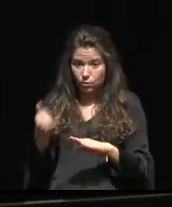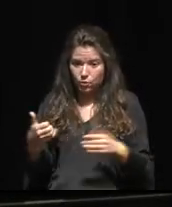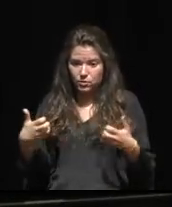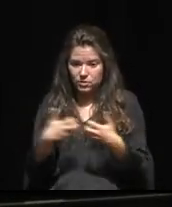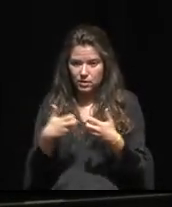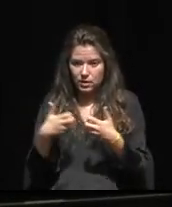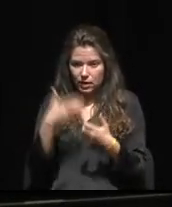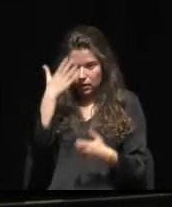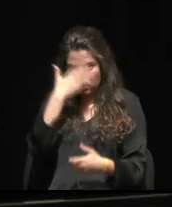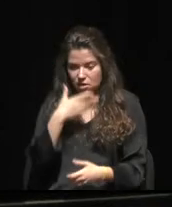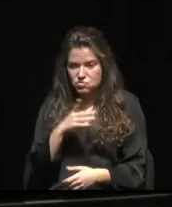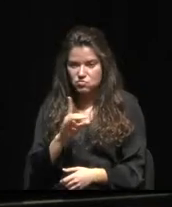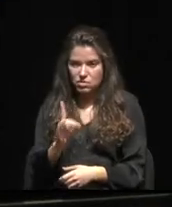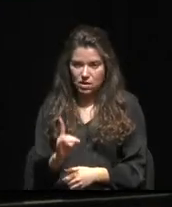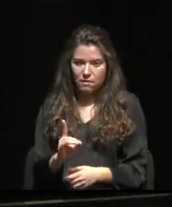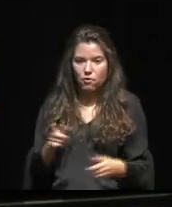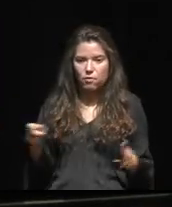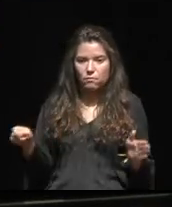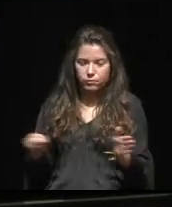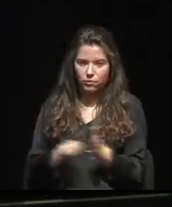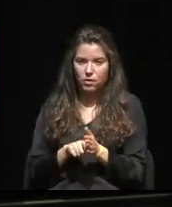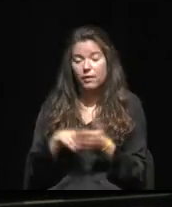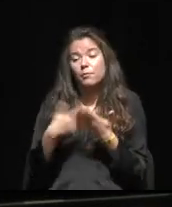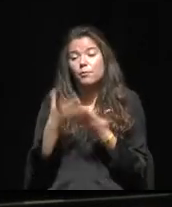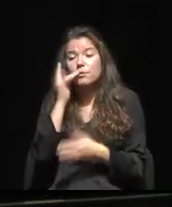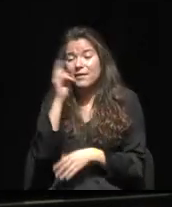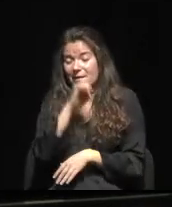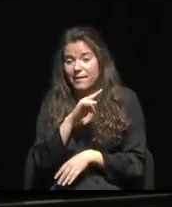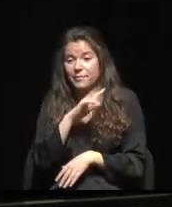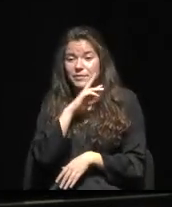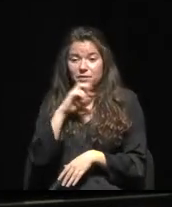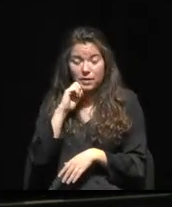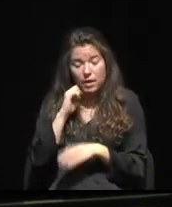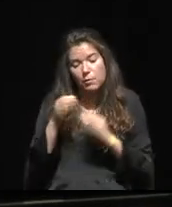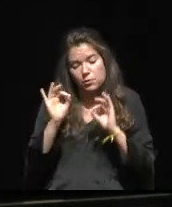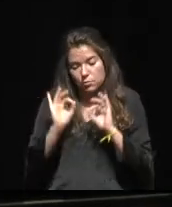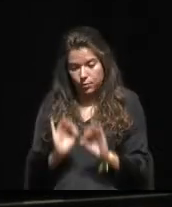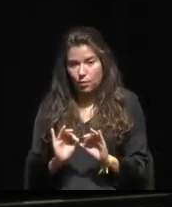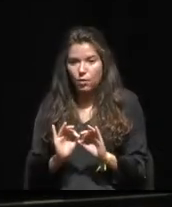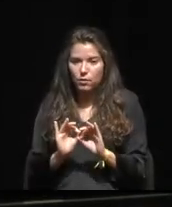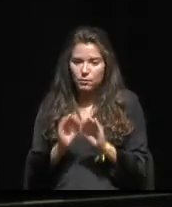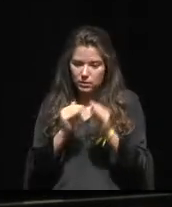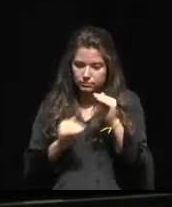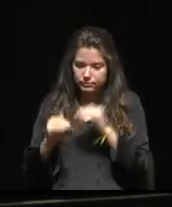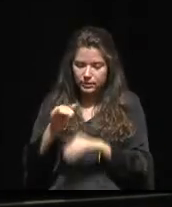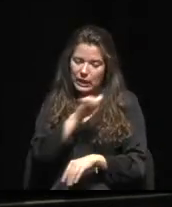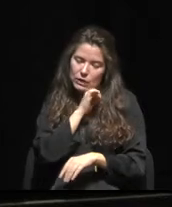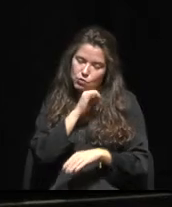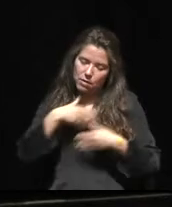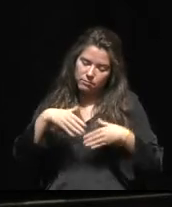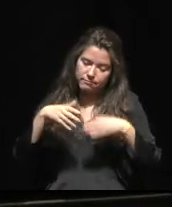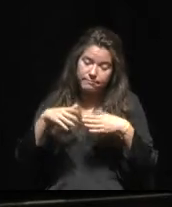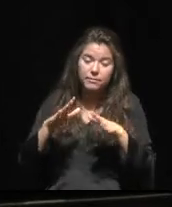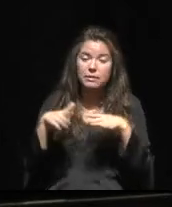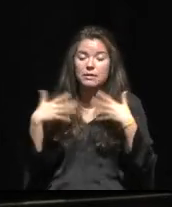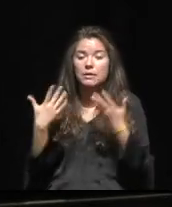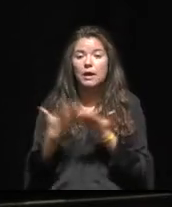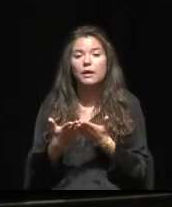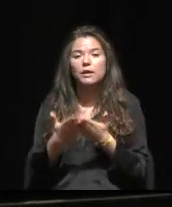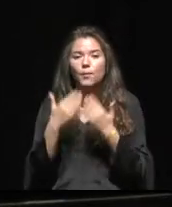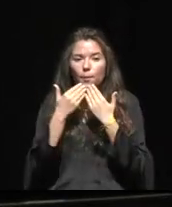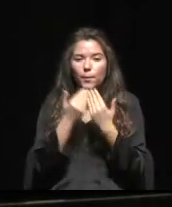guerra dos se dias que foi provocada imagine-se não por Israel mas adiante mesmo passando por cima disso há aqui